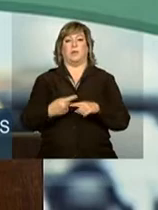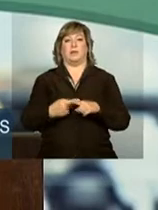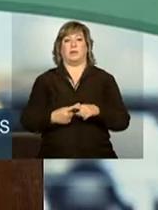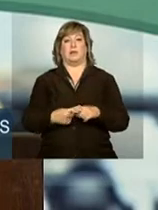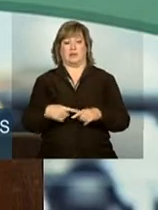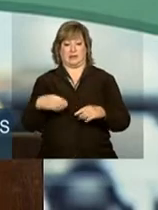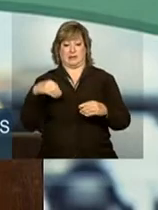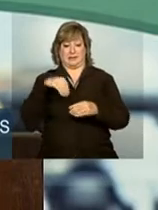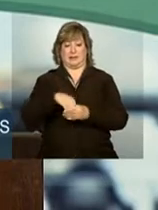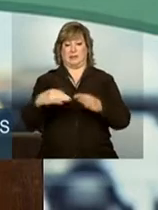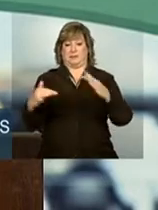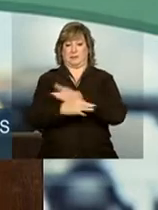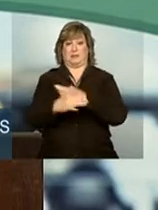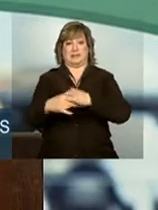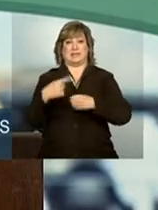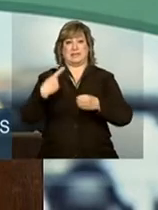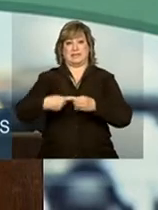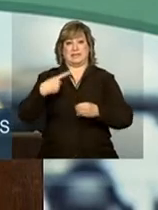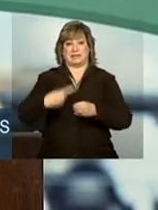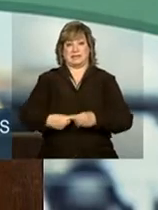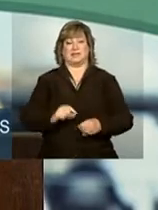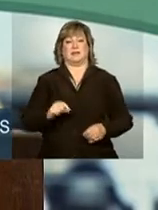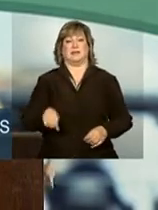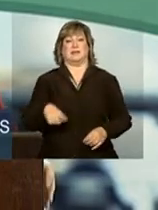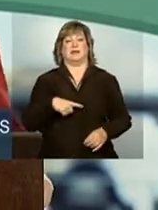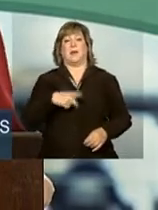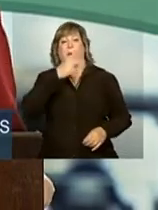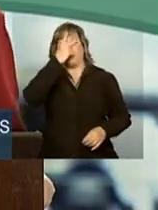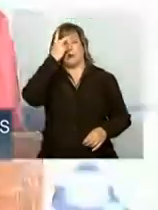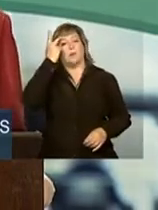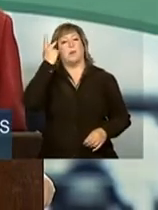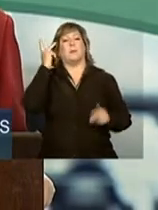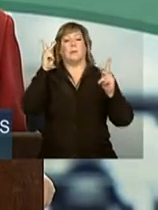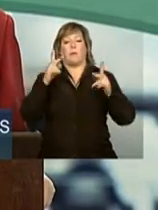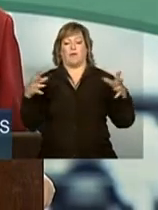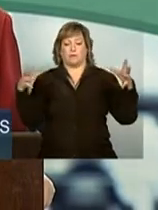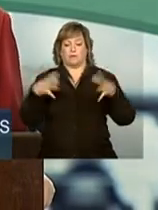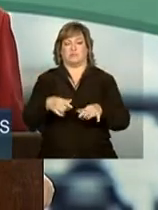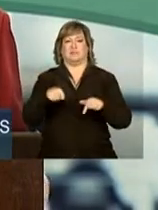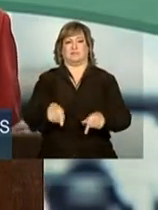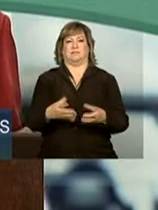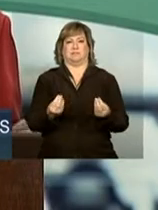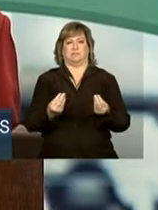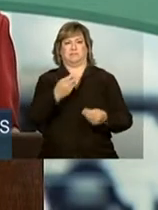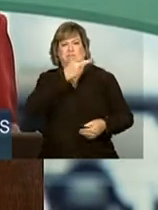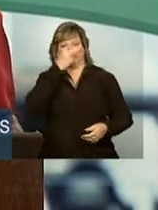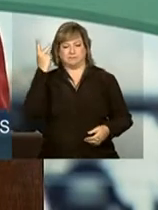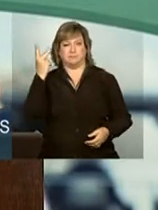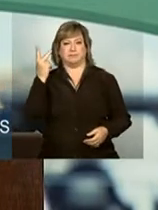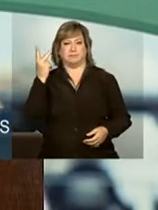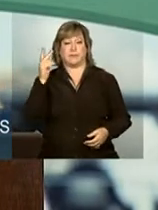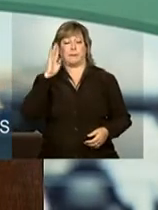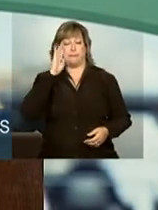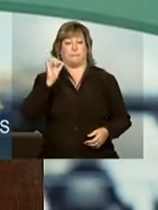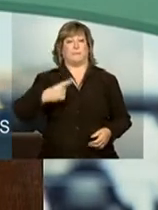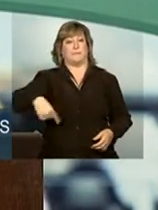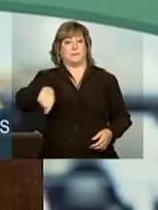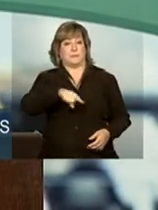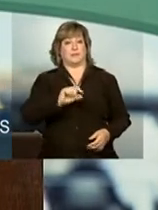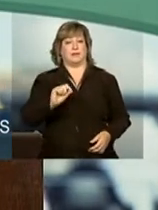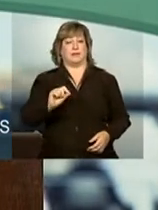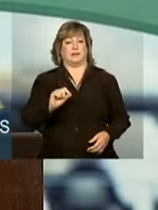nas metrópoles desse país se concentra a população desse país, principalmente aquela que